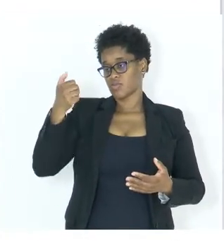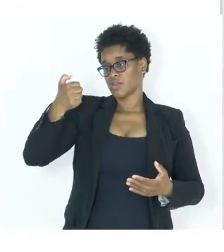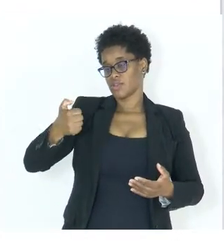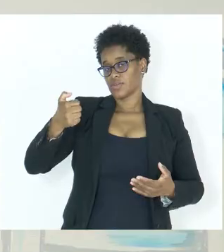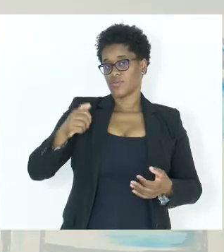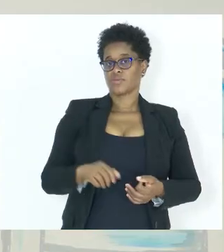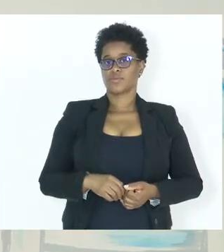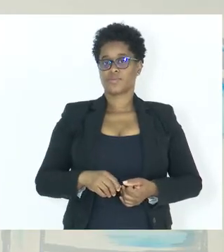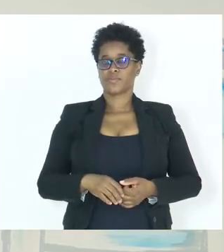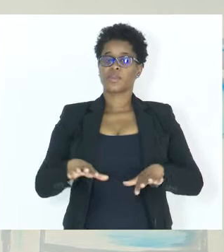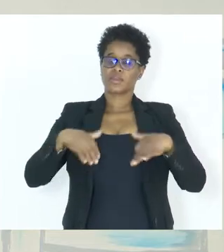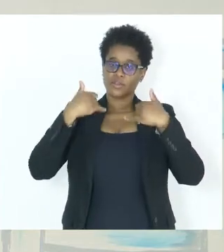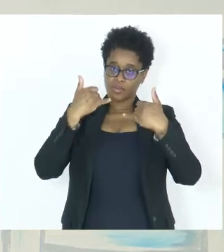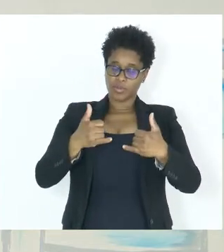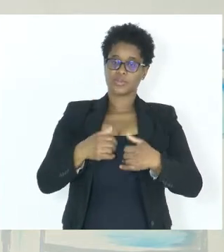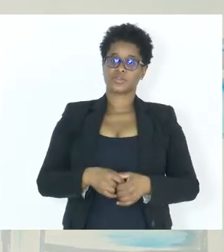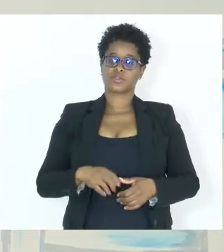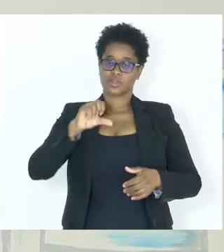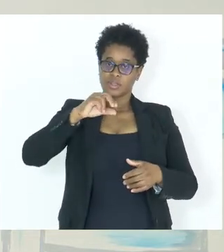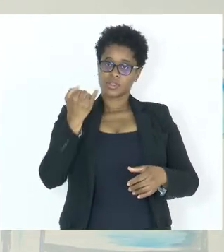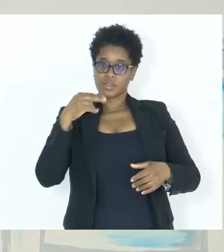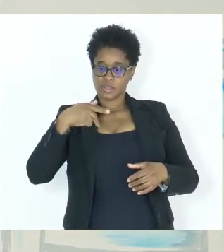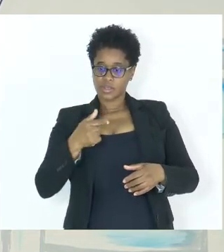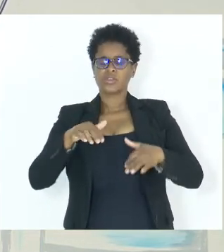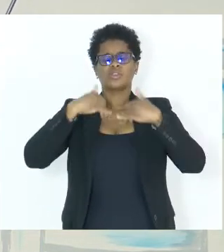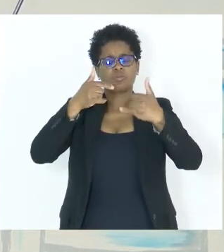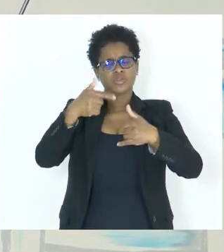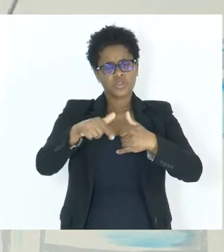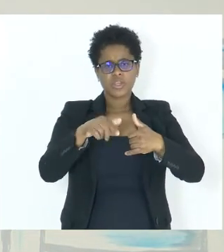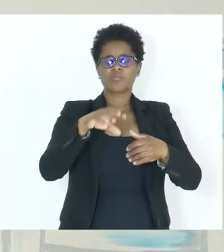45º. Depois, temos